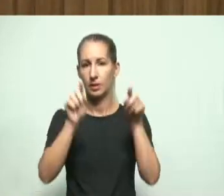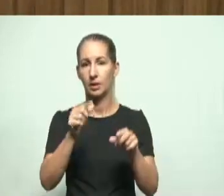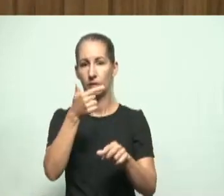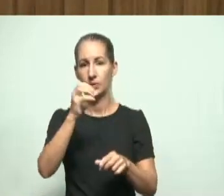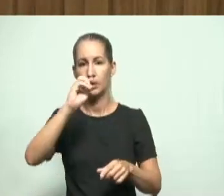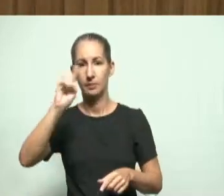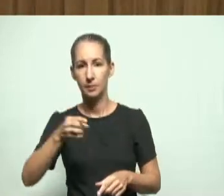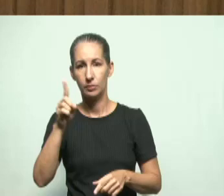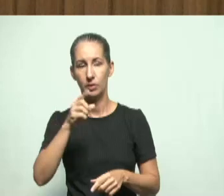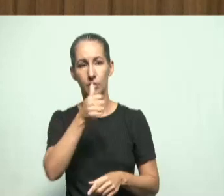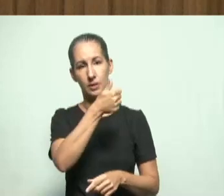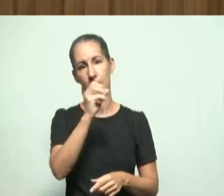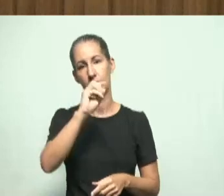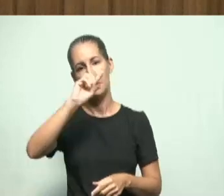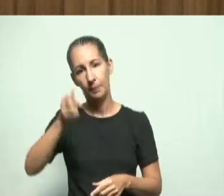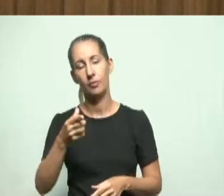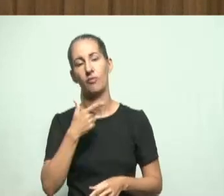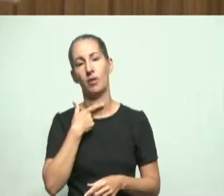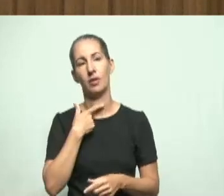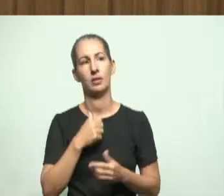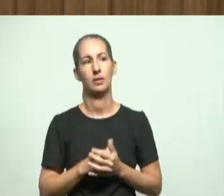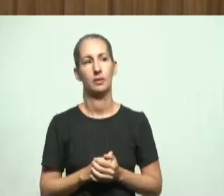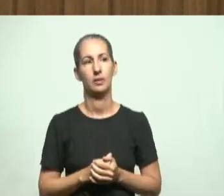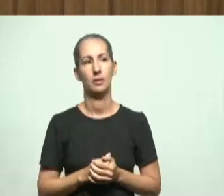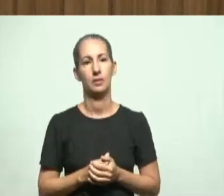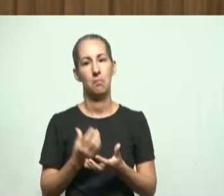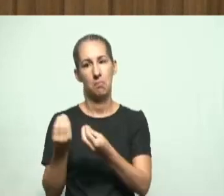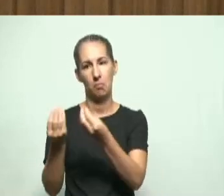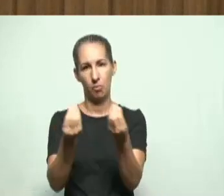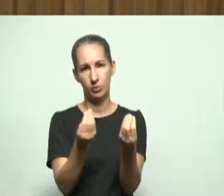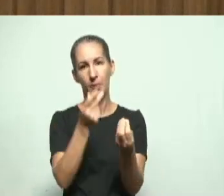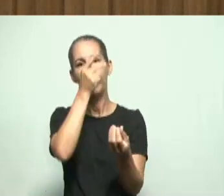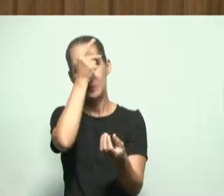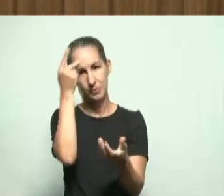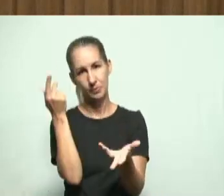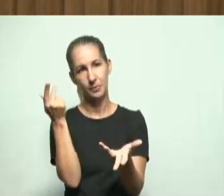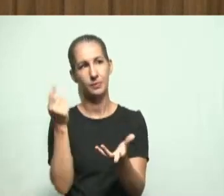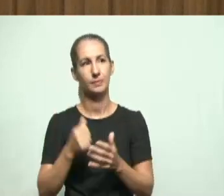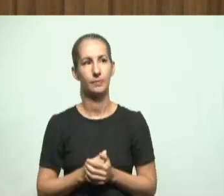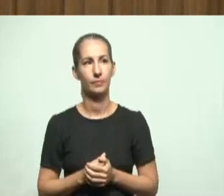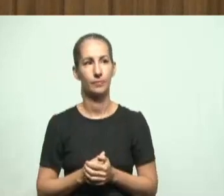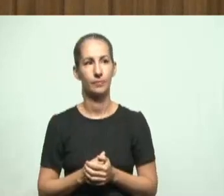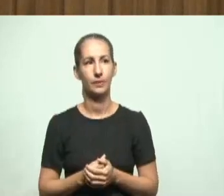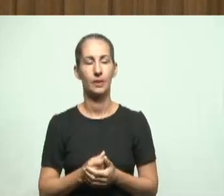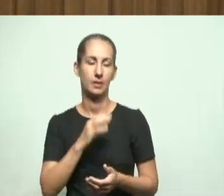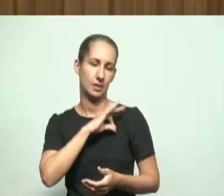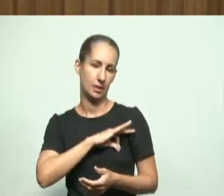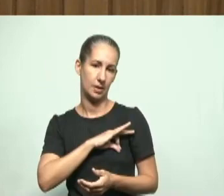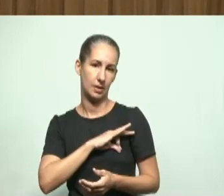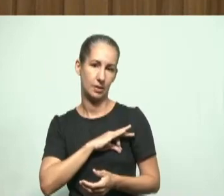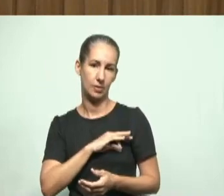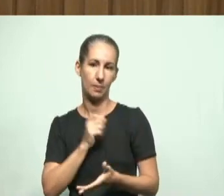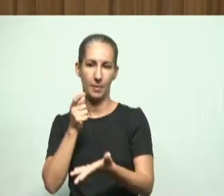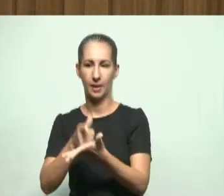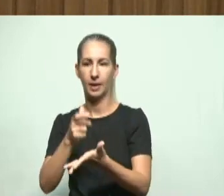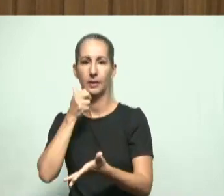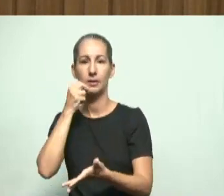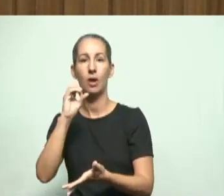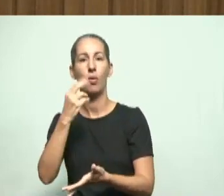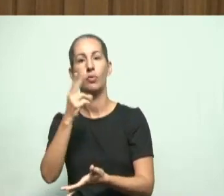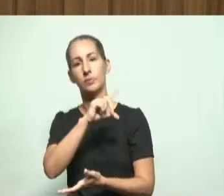contrate 10 mil vagas de emprego. 10 mil vagas de emprego é muita gente empregada, não é? Essas pessoas ganhando salário mínimo, ela vai gastar em Natal ou vai gastar fora?